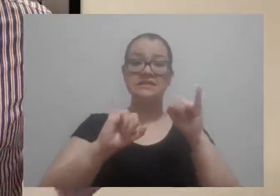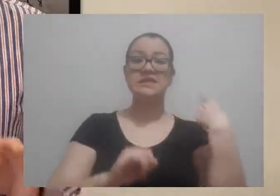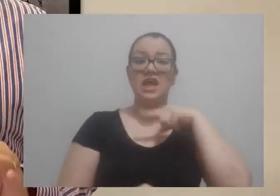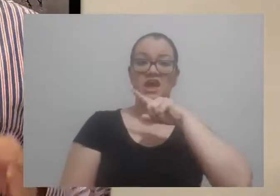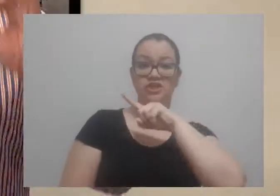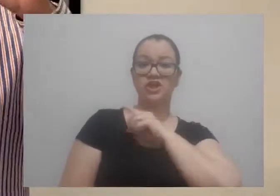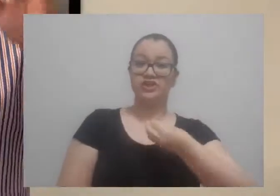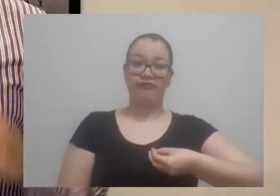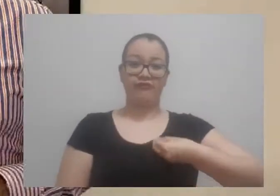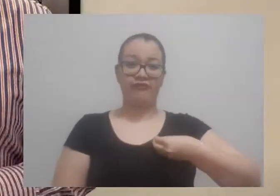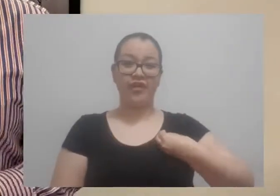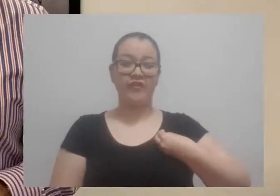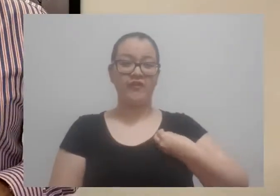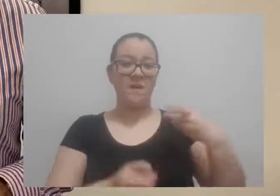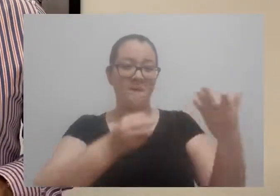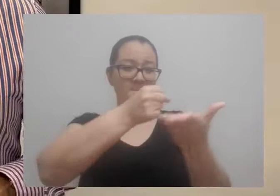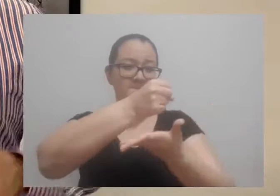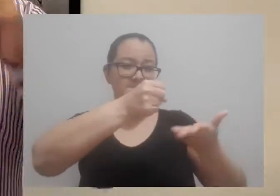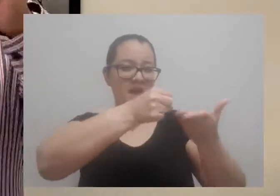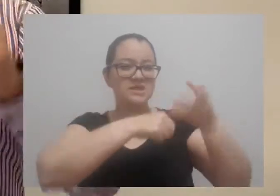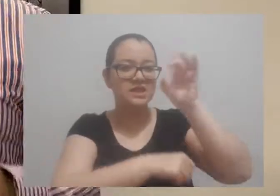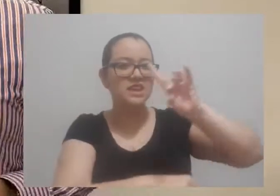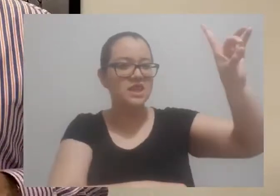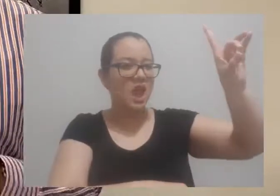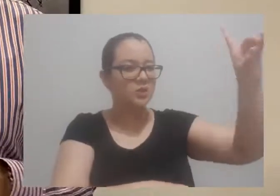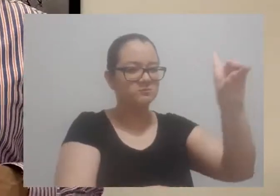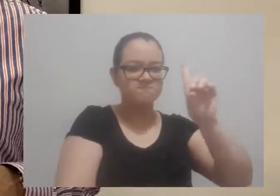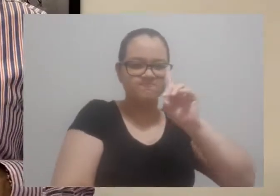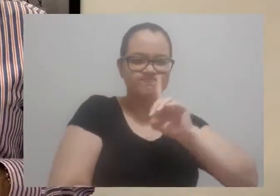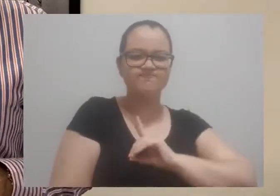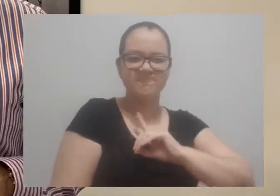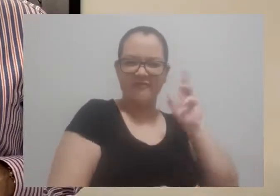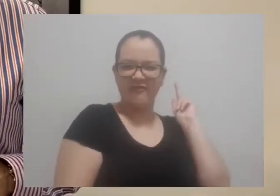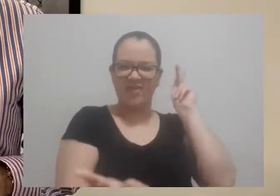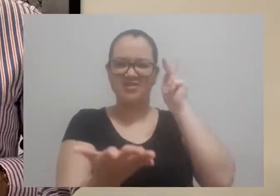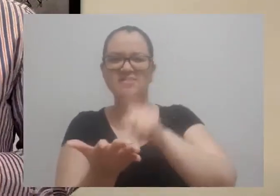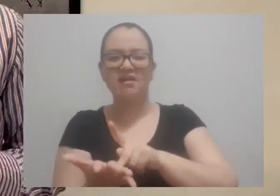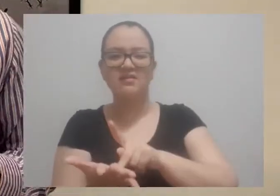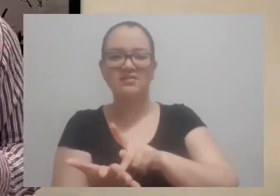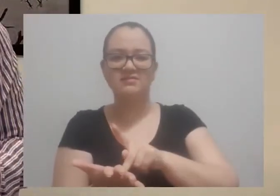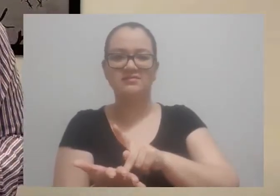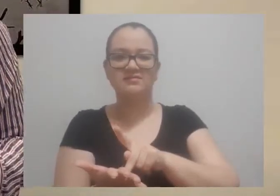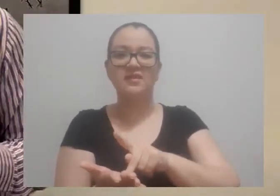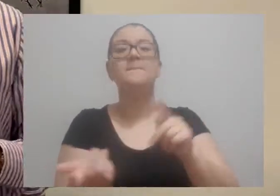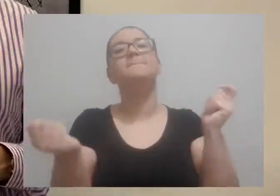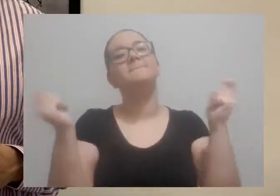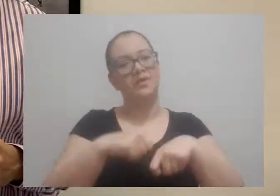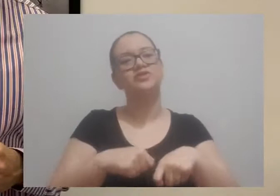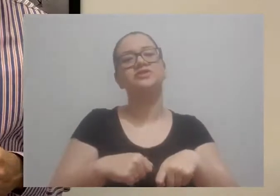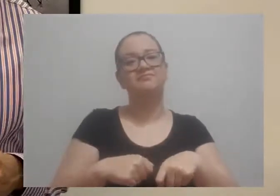extremamente impossível nós demonstrarmos amor àqueles que forem hostis conosco. Somente no reino de